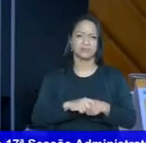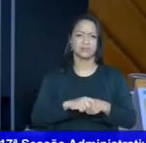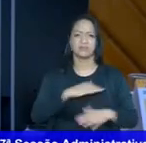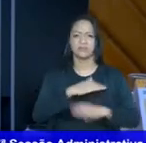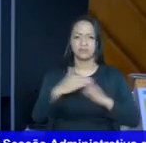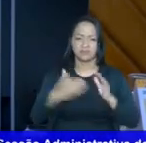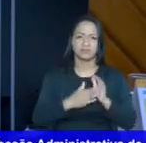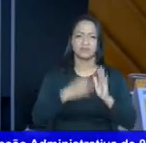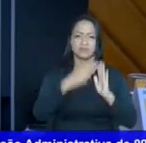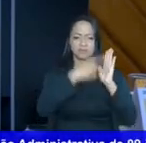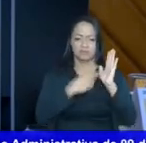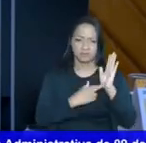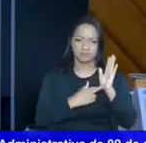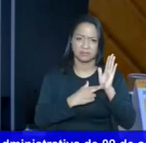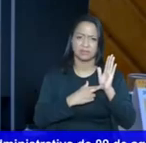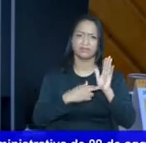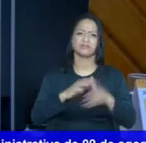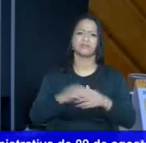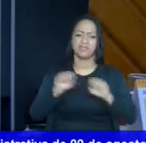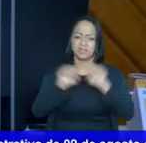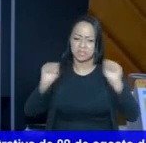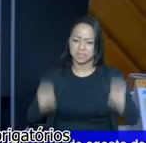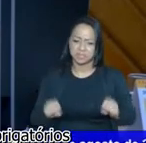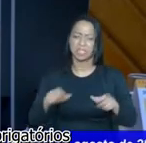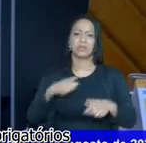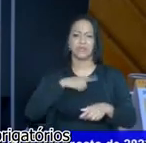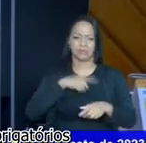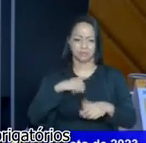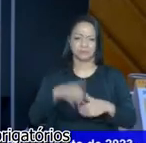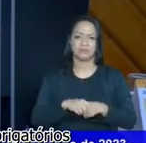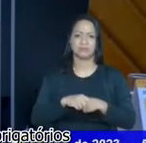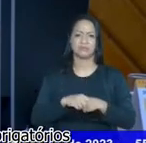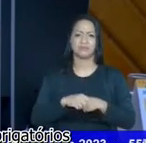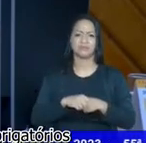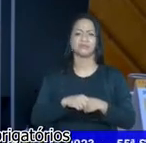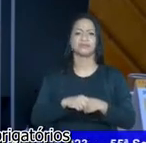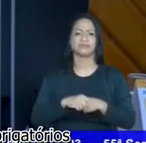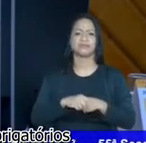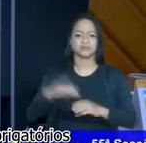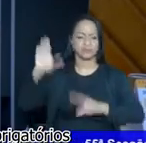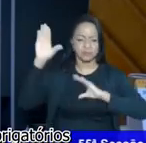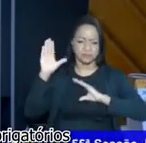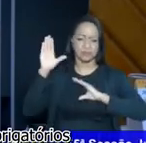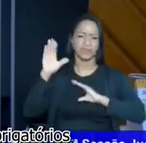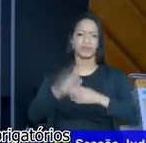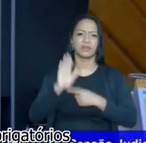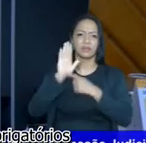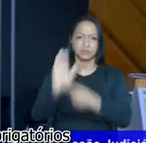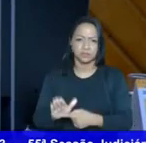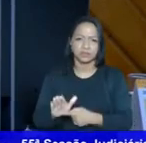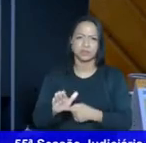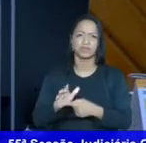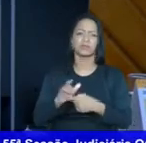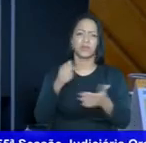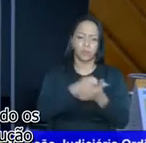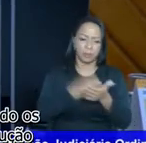toda normatizada e sistematizada. O candidato apresenta contas preenchendo formulário